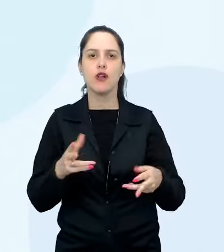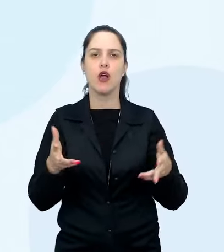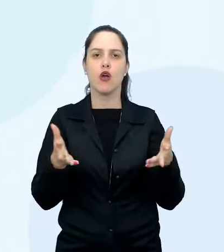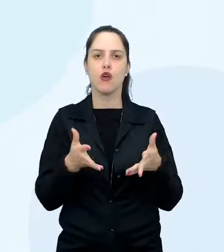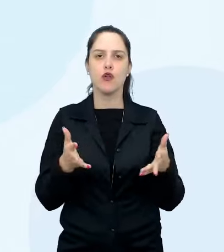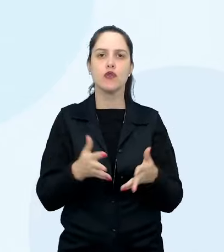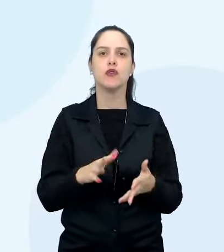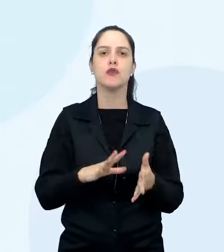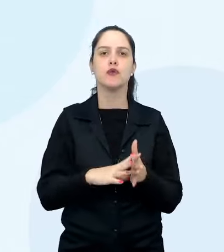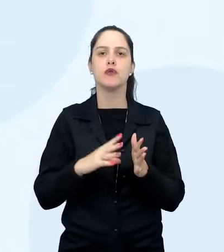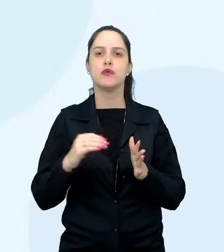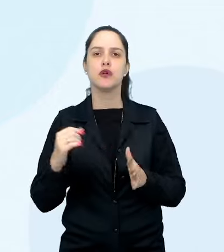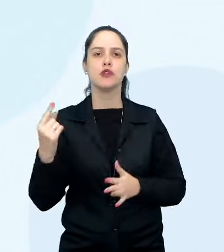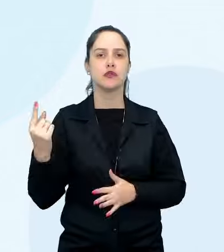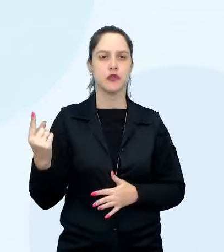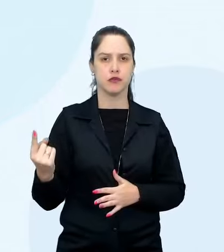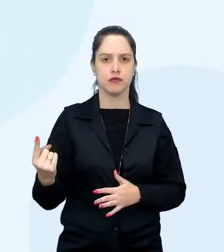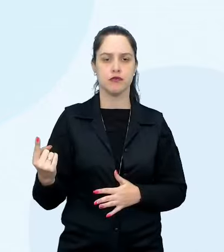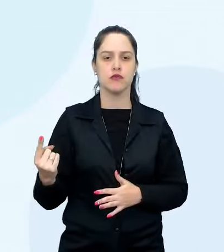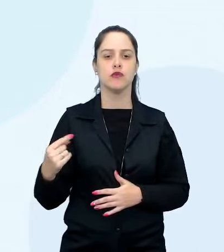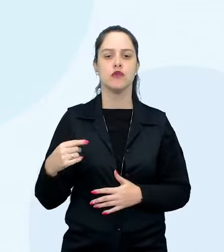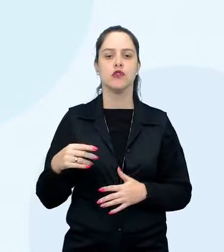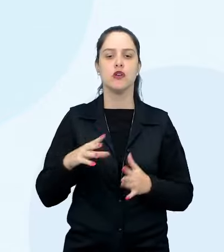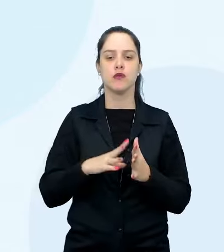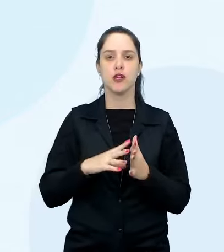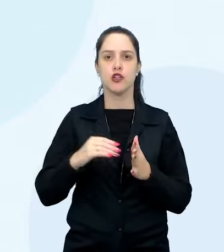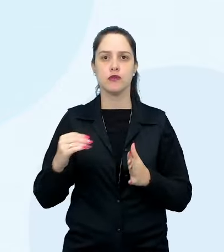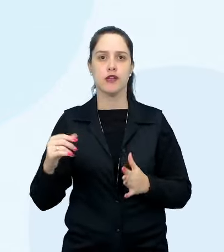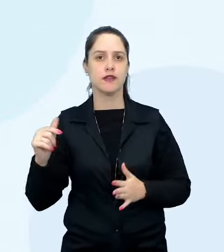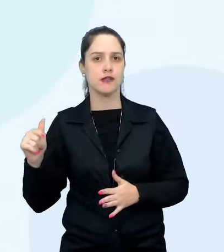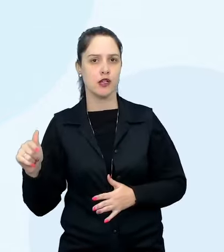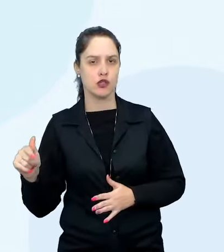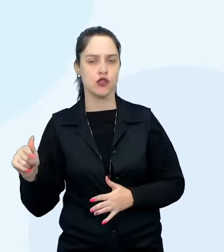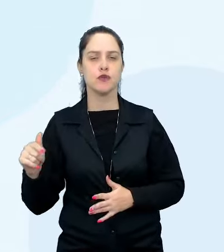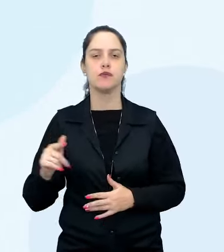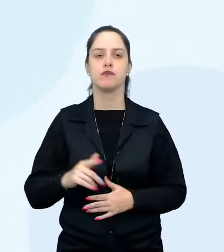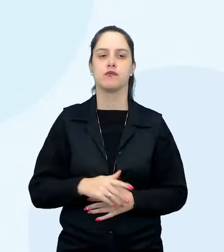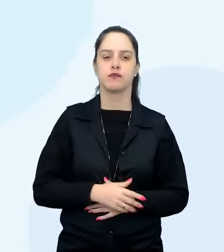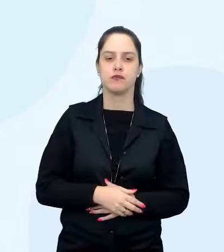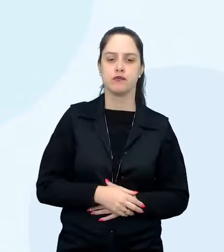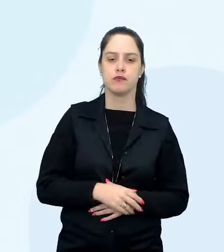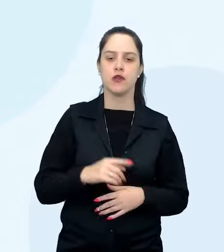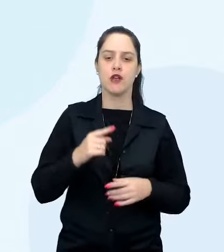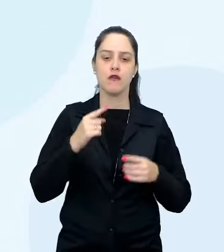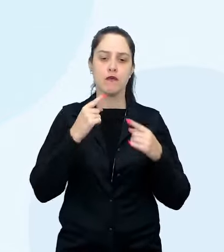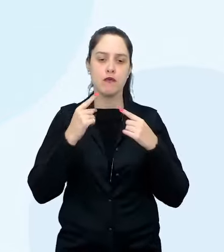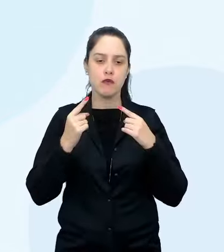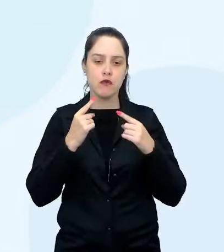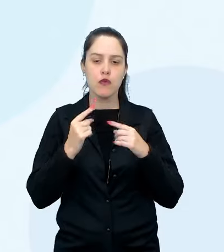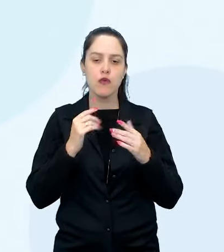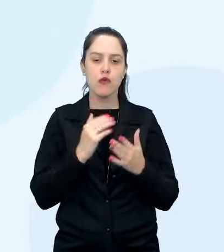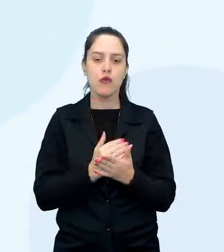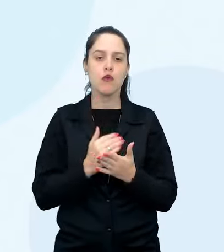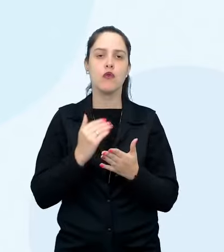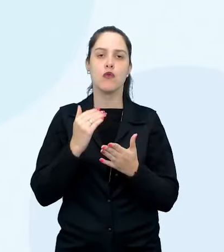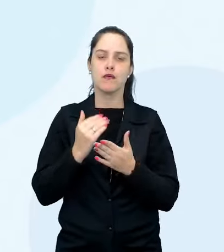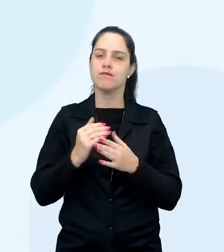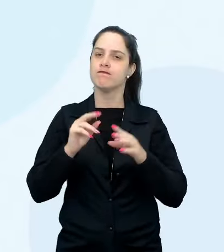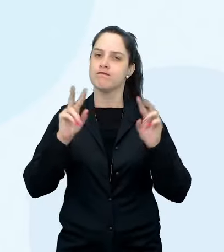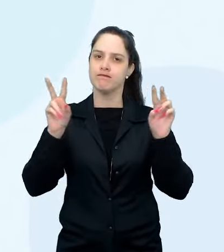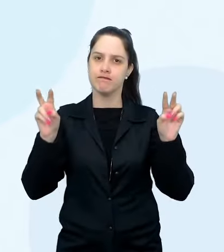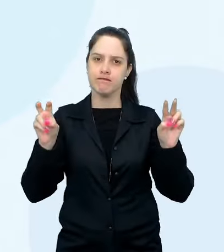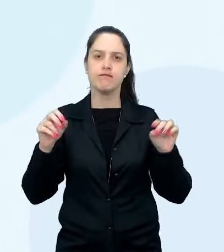Unidade Curricular 1, Unidade Curricular 7, e vamos conversar um pouco sobre esse tema, né,